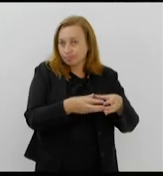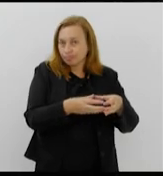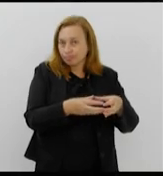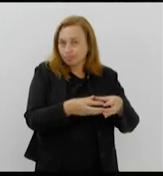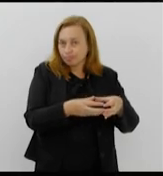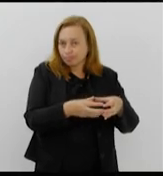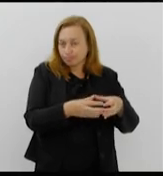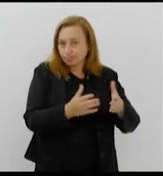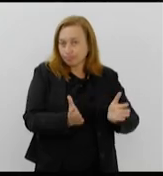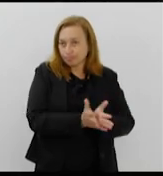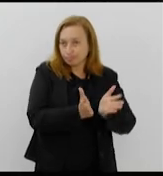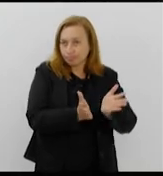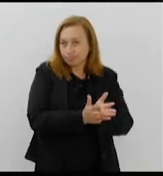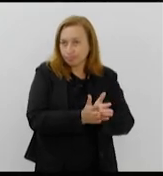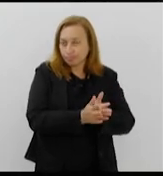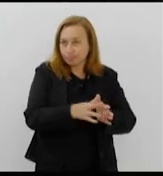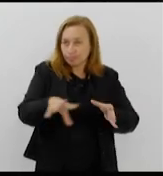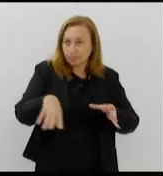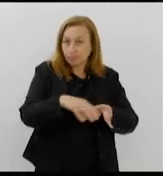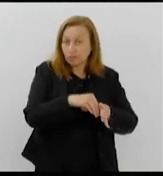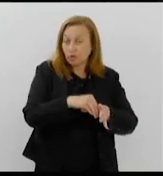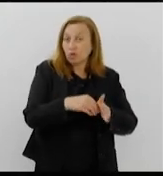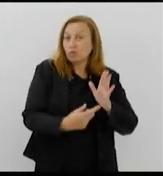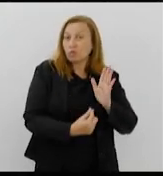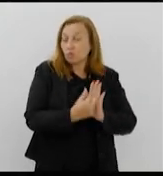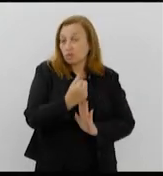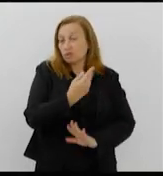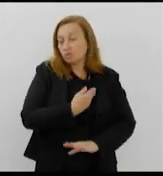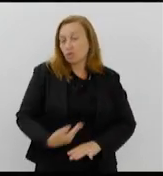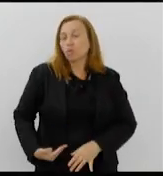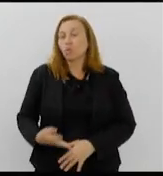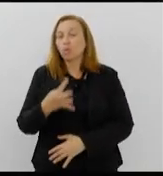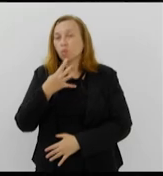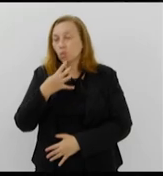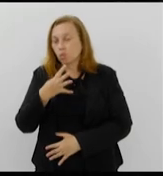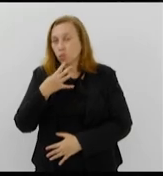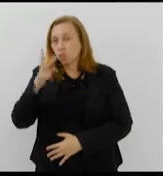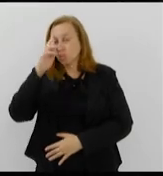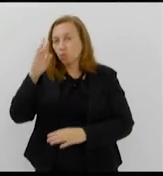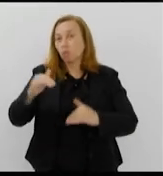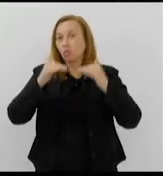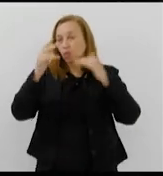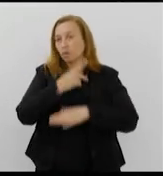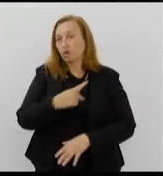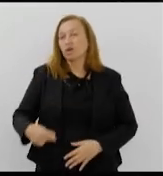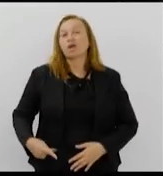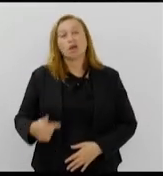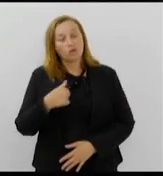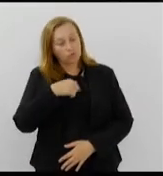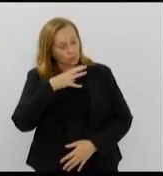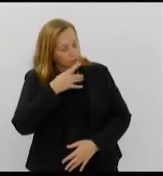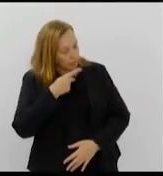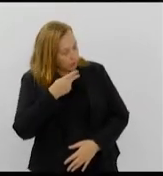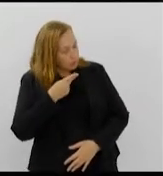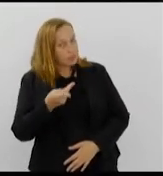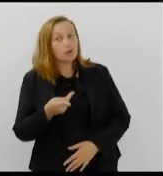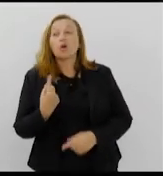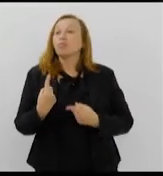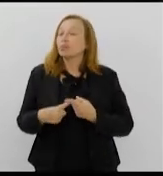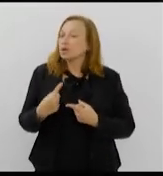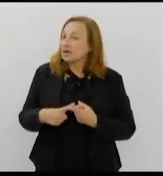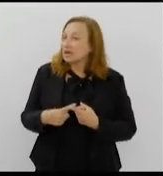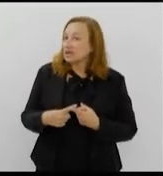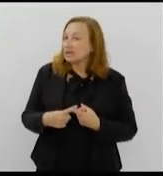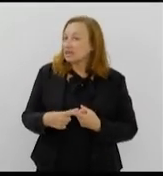público, senhora presidente. E a senhora conhece o que eu estou falando. Porque se você